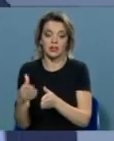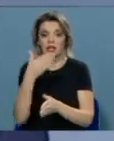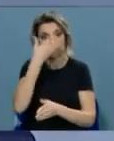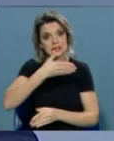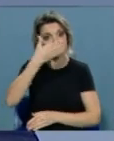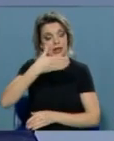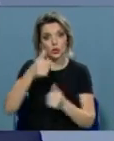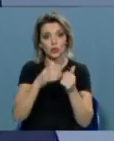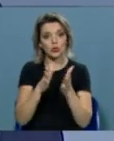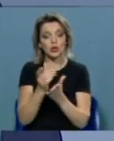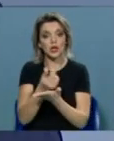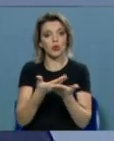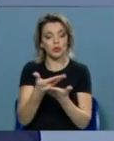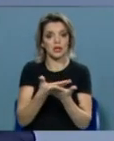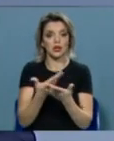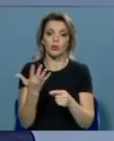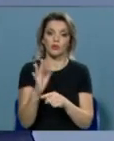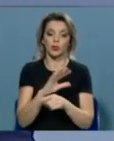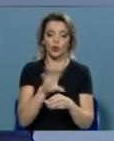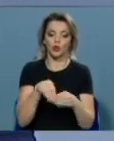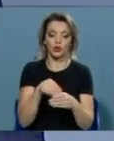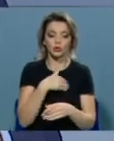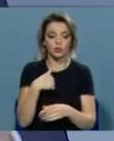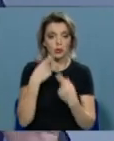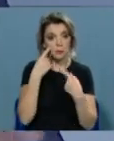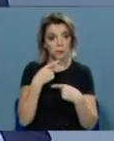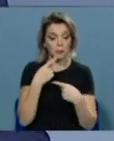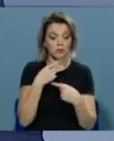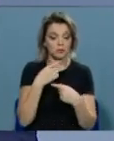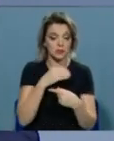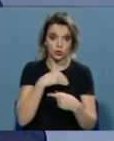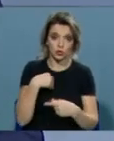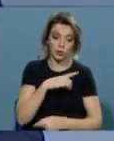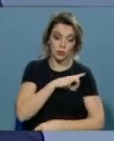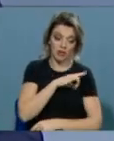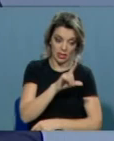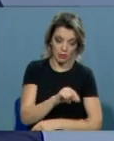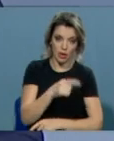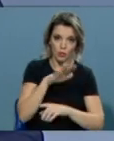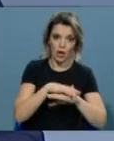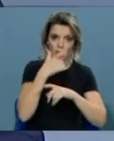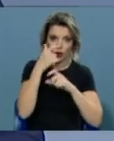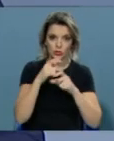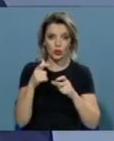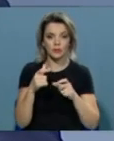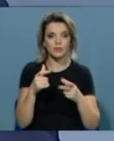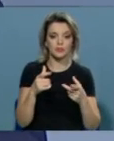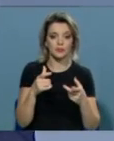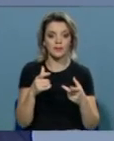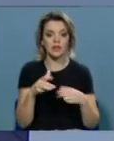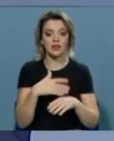semanas tudo o restante economia incluindo a saúde privada porque as pessoas vão reagir de uma forma com